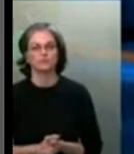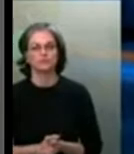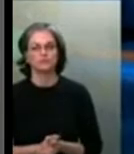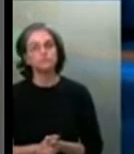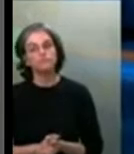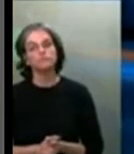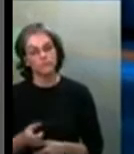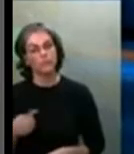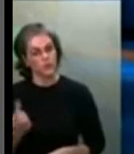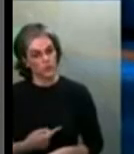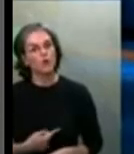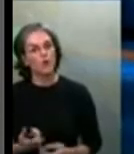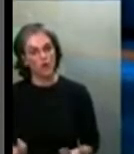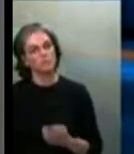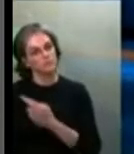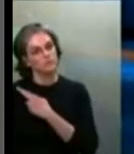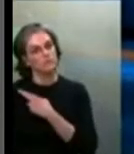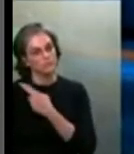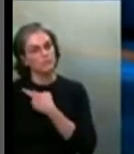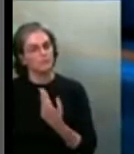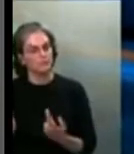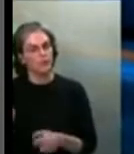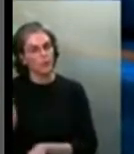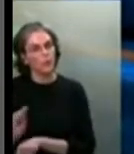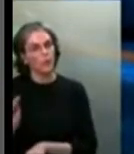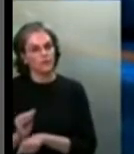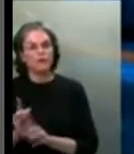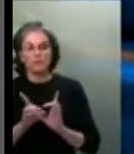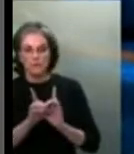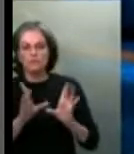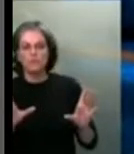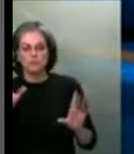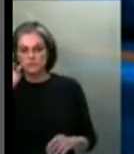Nós somos responsáveis pela democracia do nosso país.